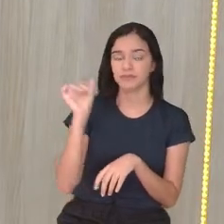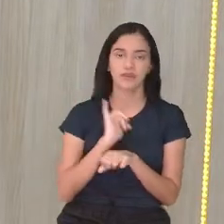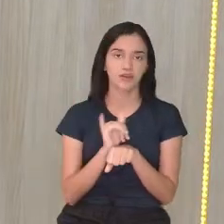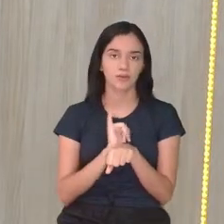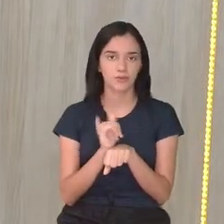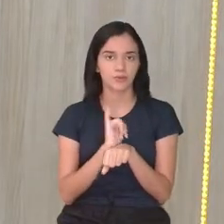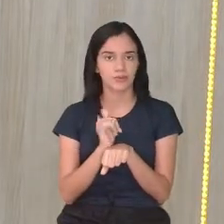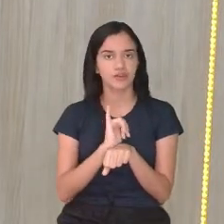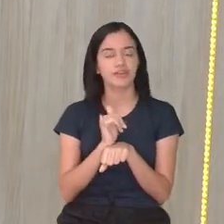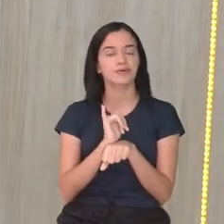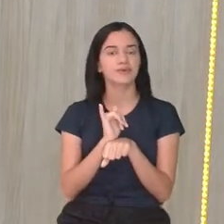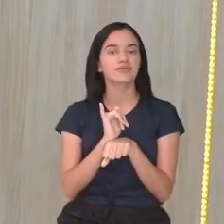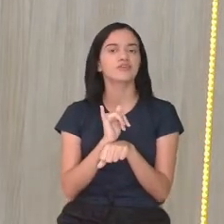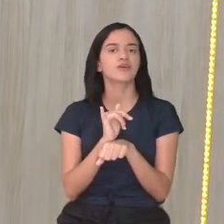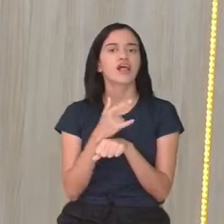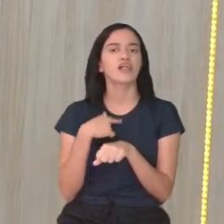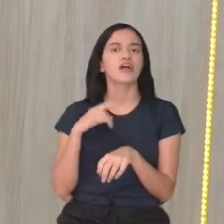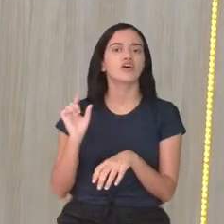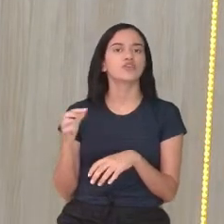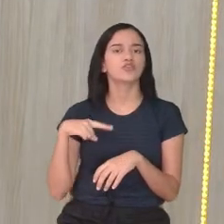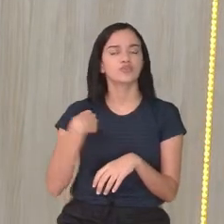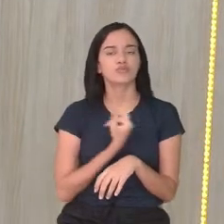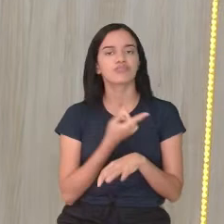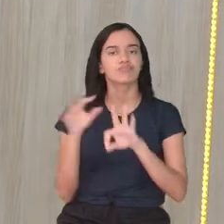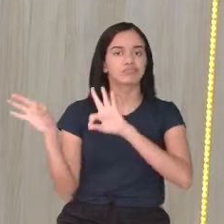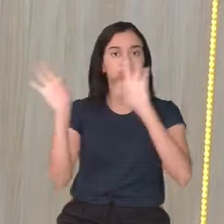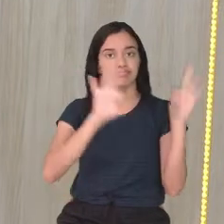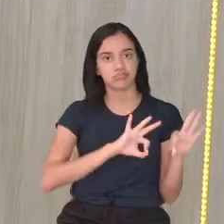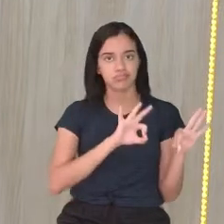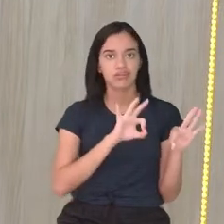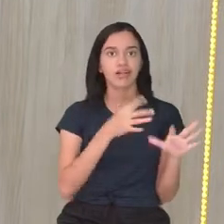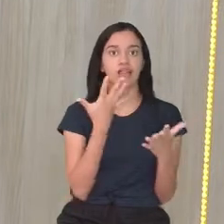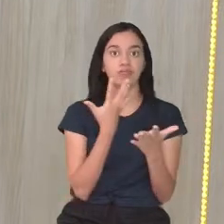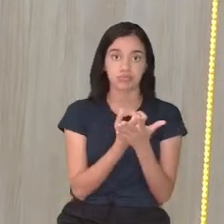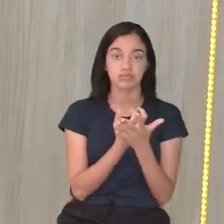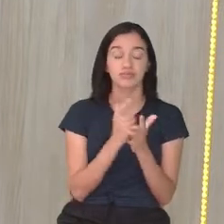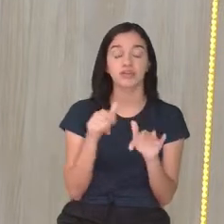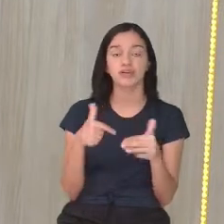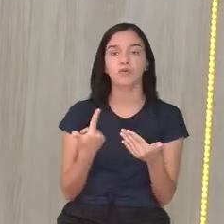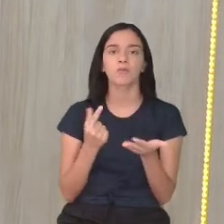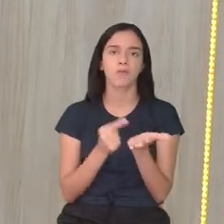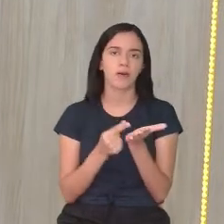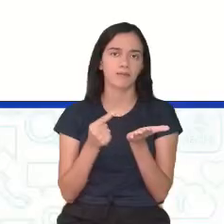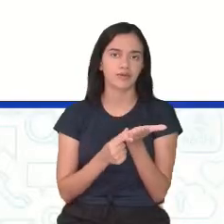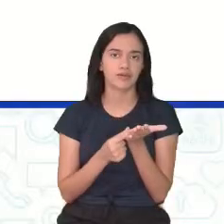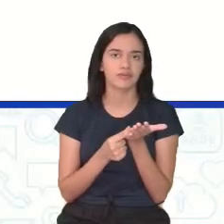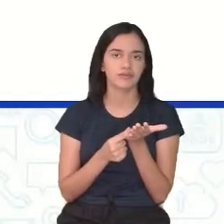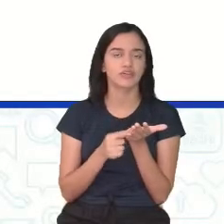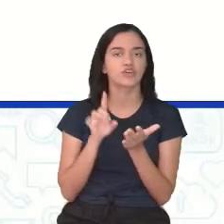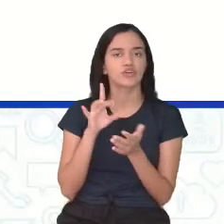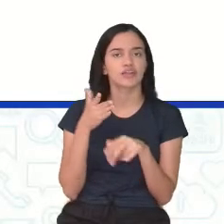nossas aulas ficam salvas, né? Além do aplicativo. Como no aplicativo do Educa Recife,